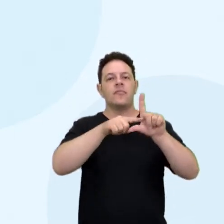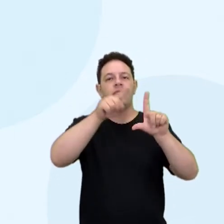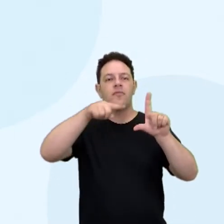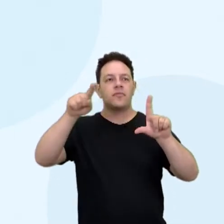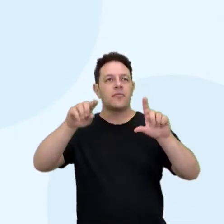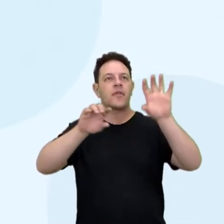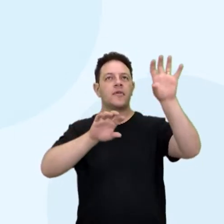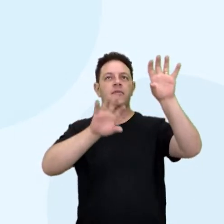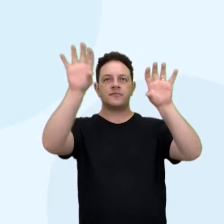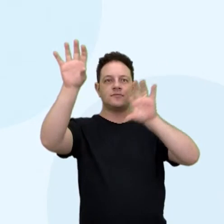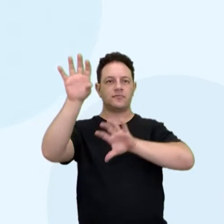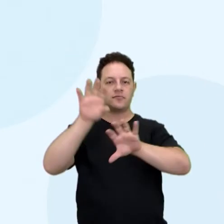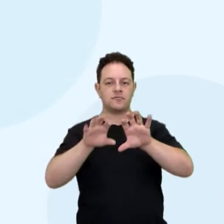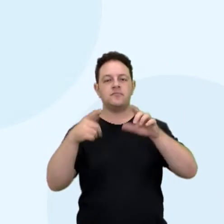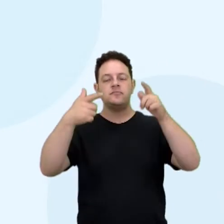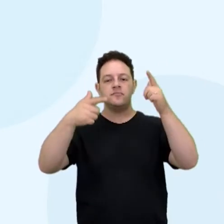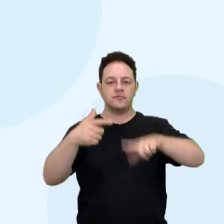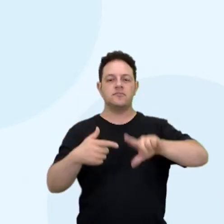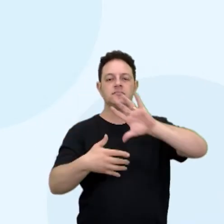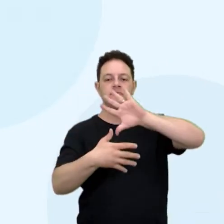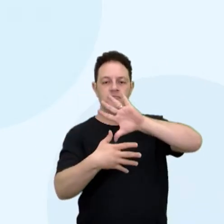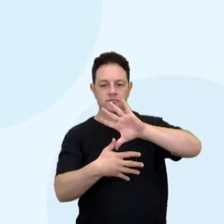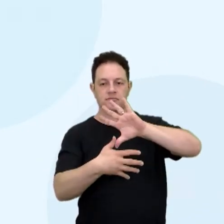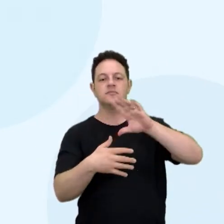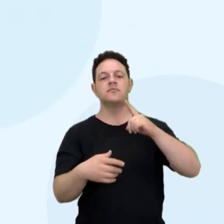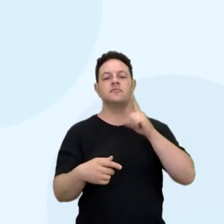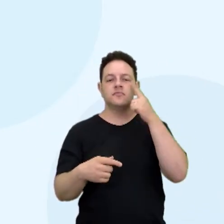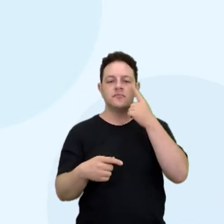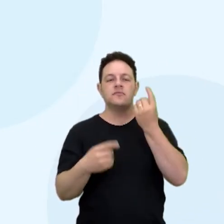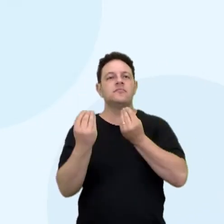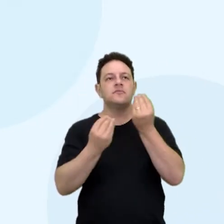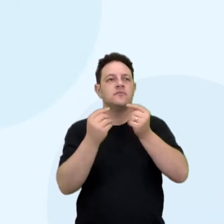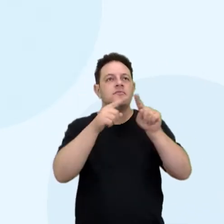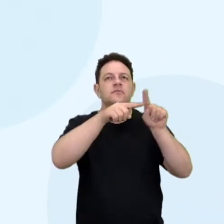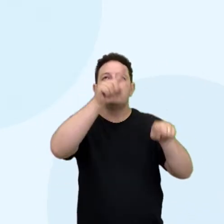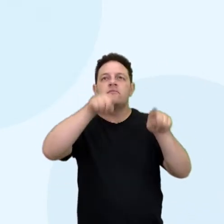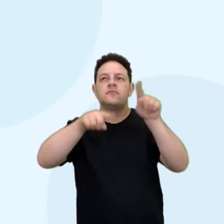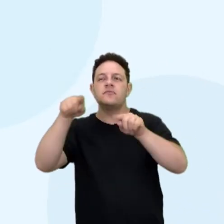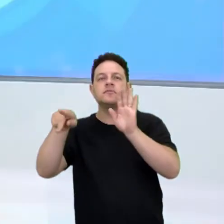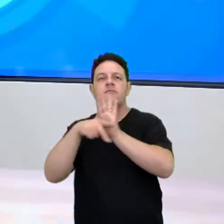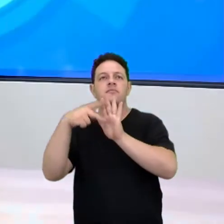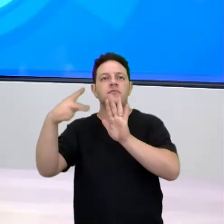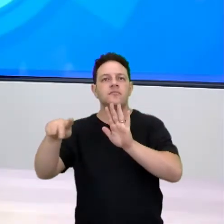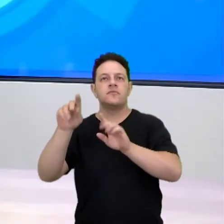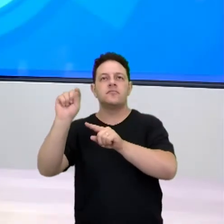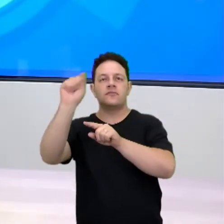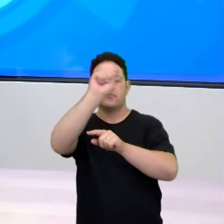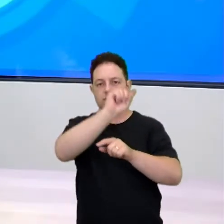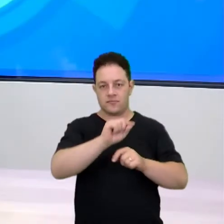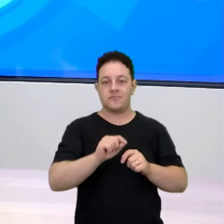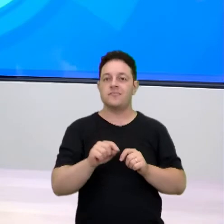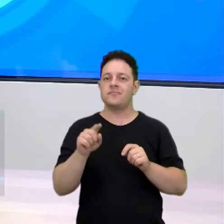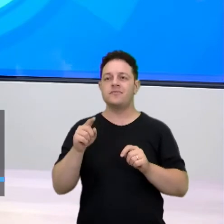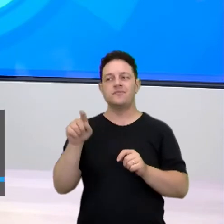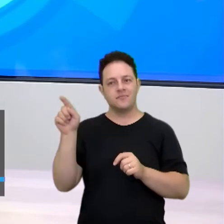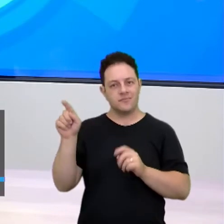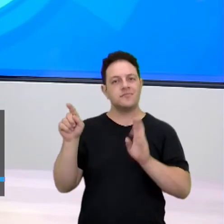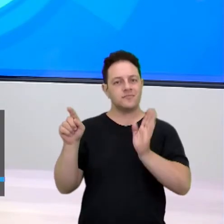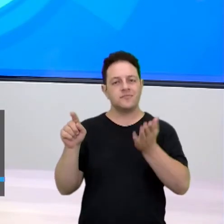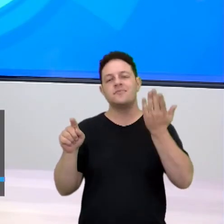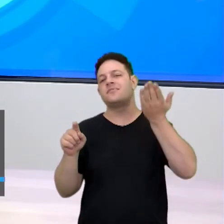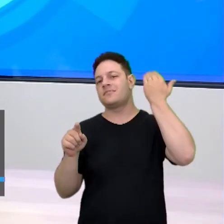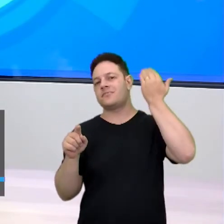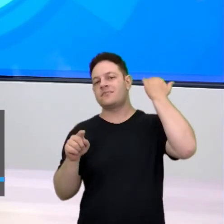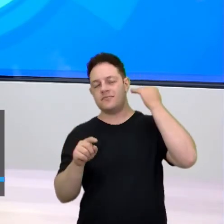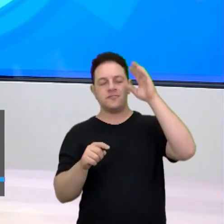os indicadores entre municípios e estados, né? Então, esse site que a gente já viu em aulas anteriores também, né,